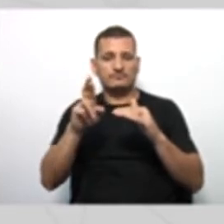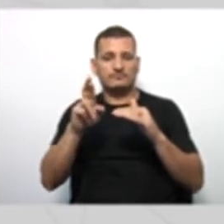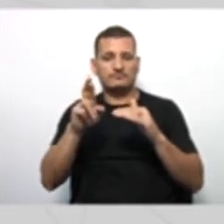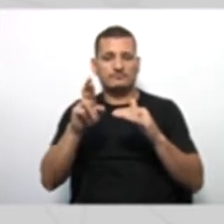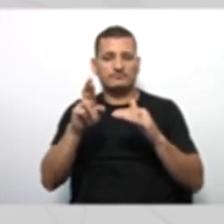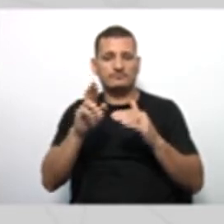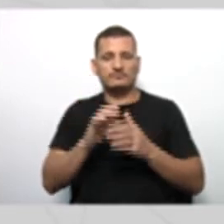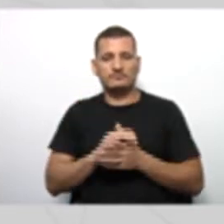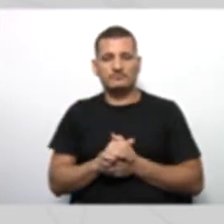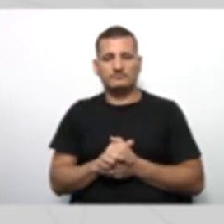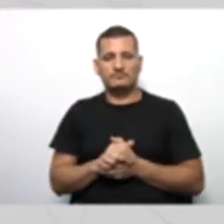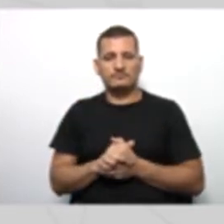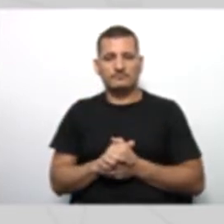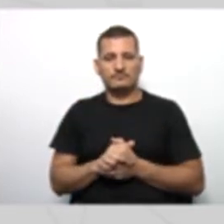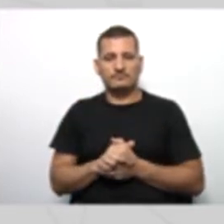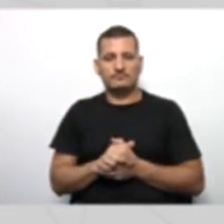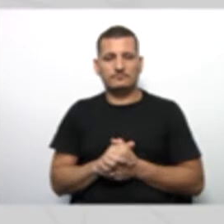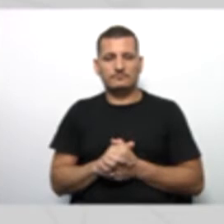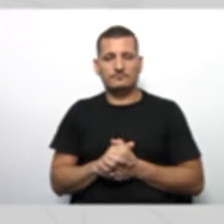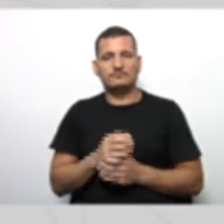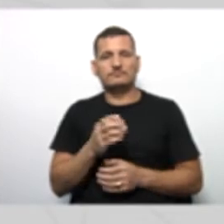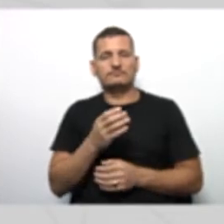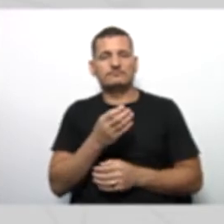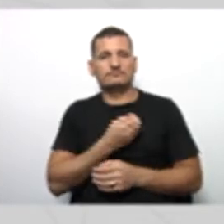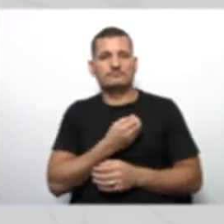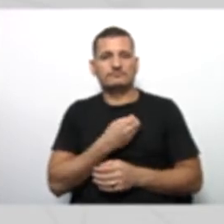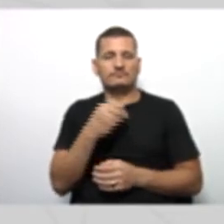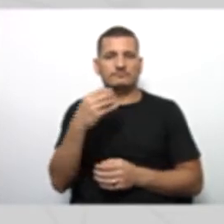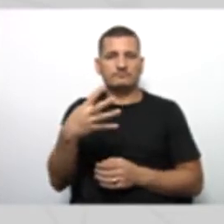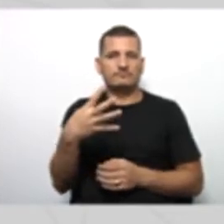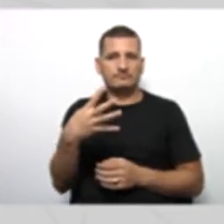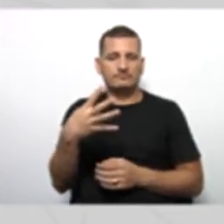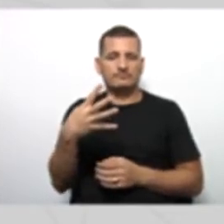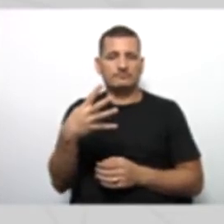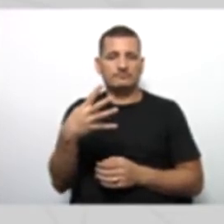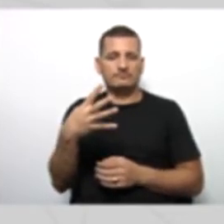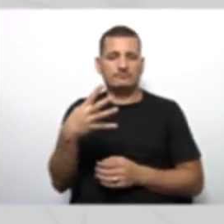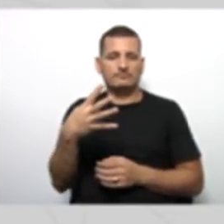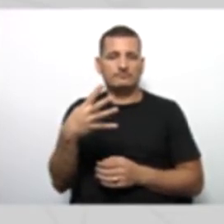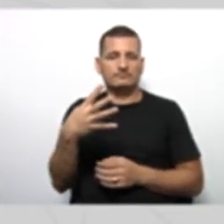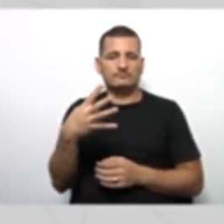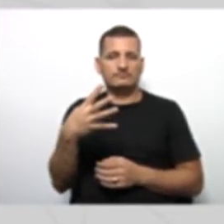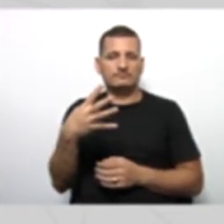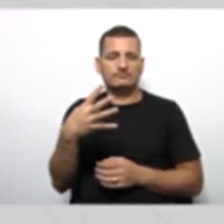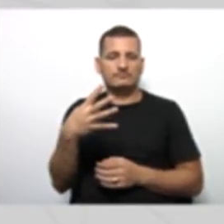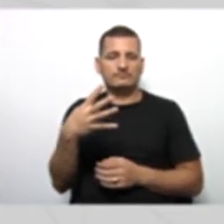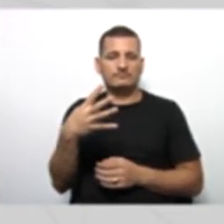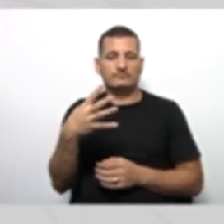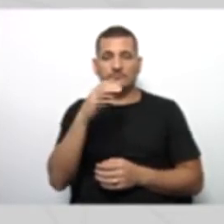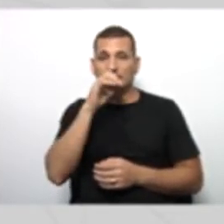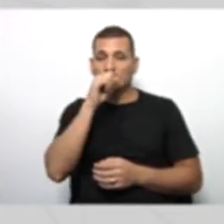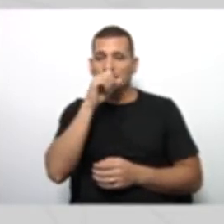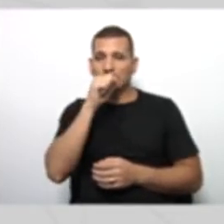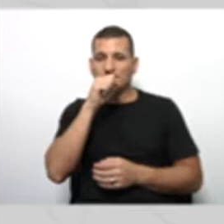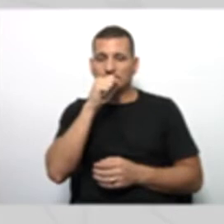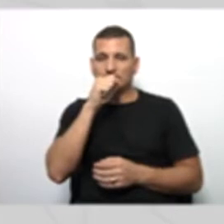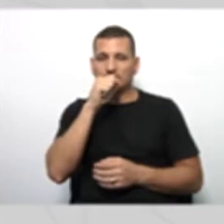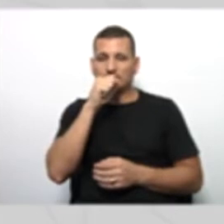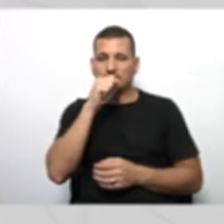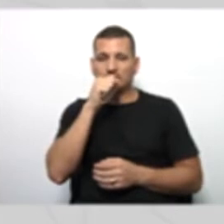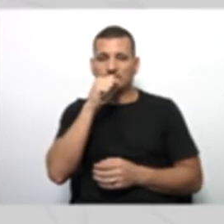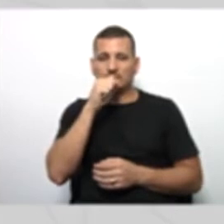disso? Impacto alto, não é isso? Se a BR for fechada, eu não vou conseguir escoar a minha produção, eu tenho um impacto alto, ou seja, então eu já